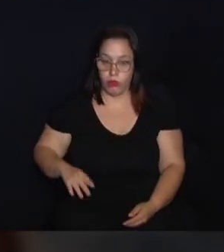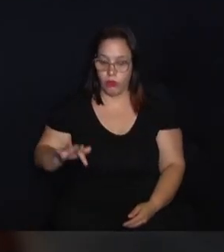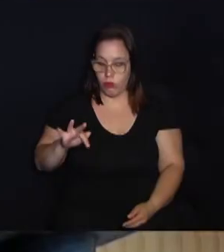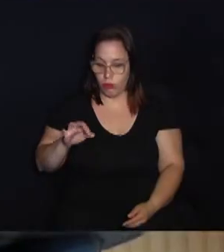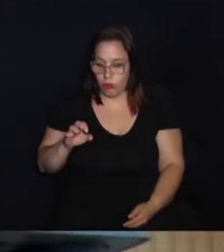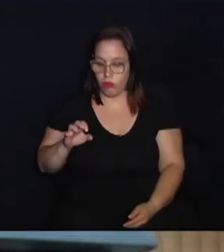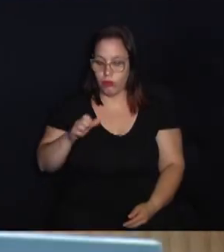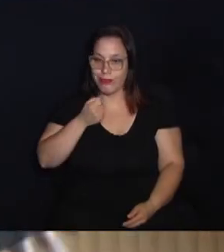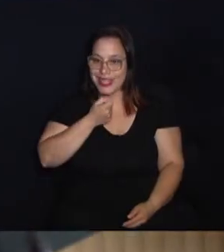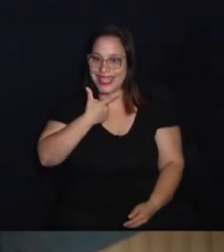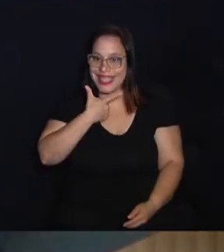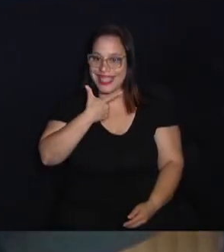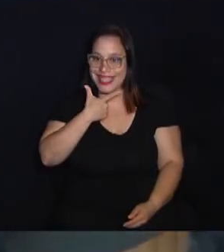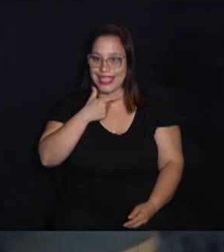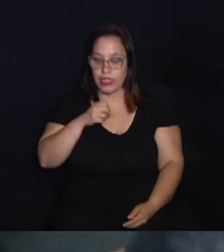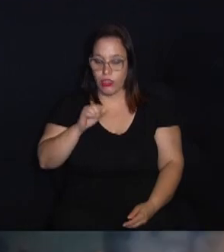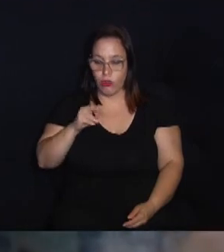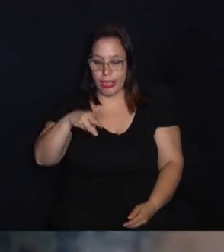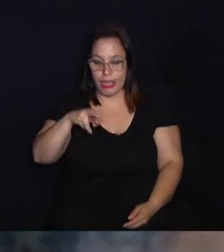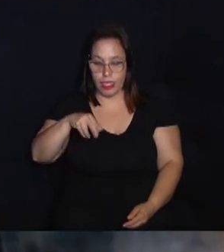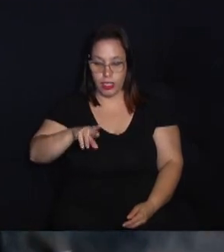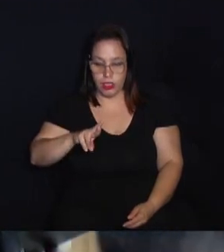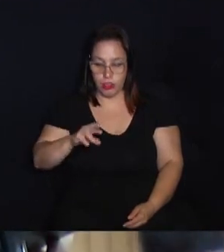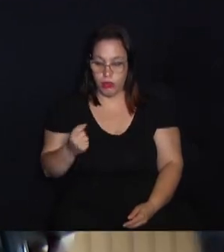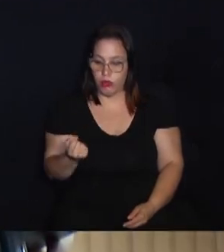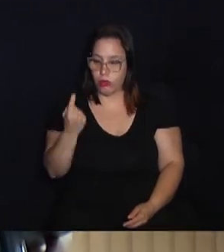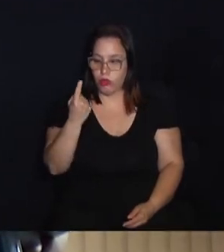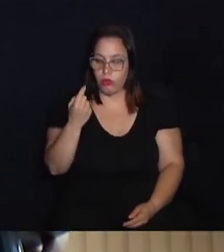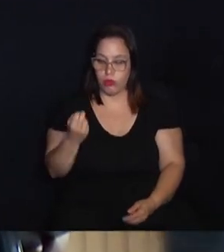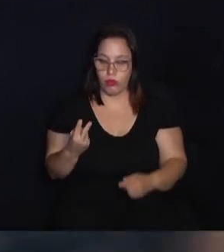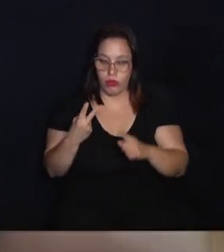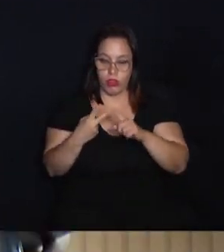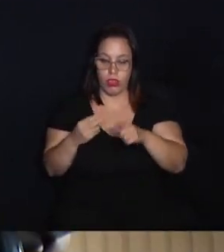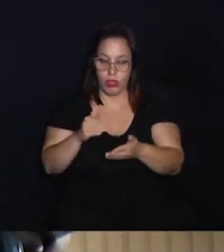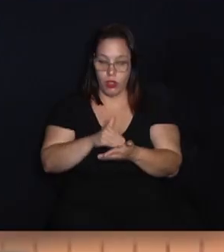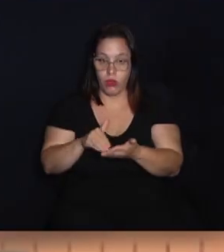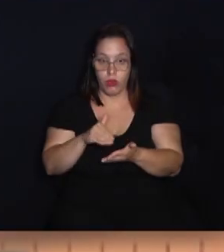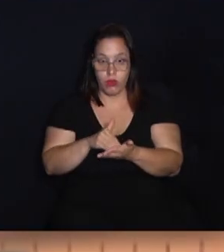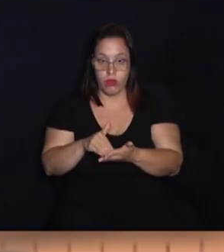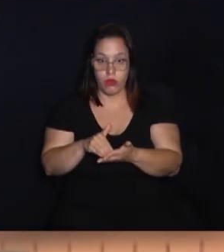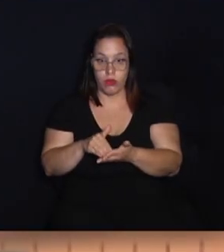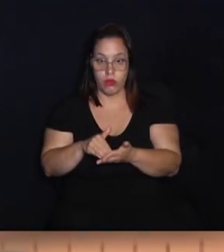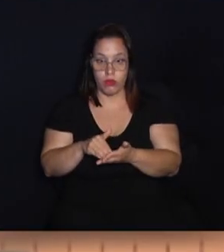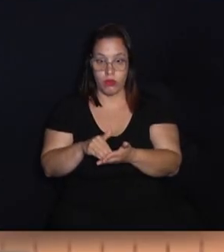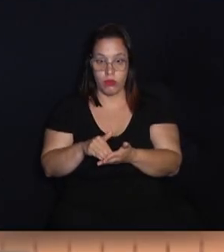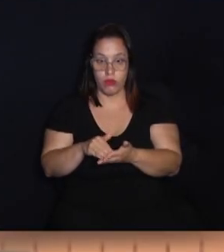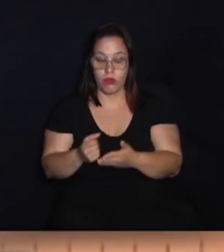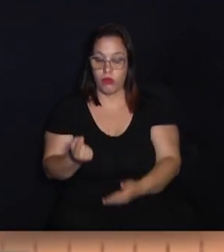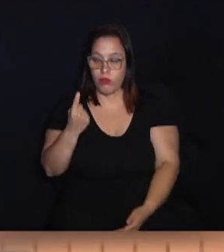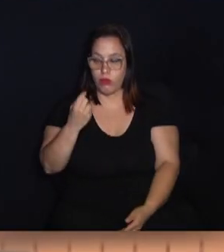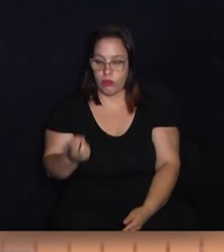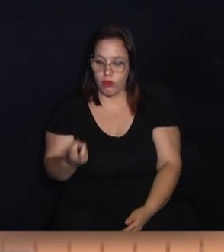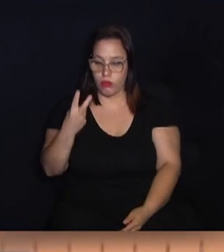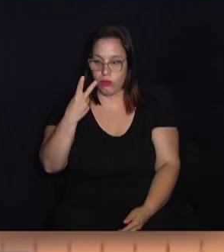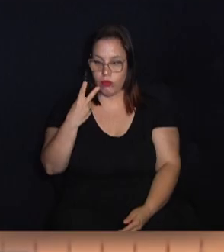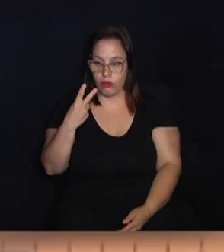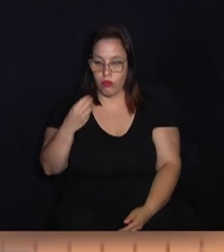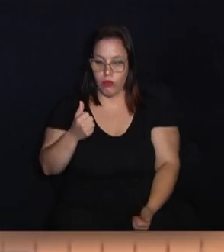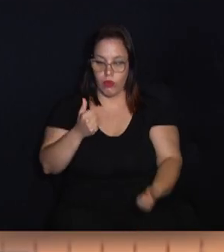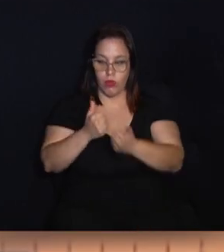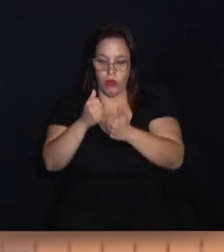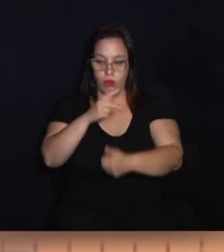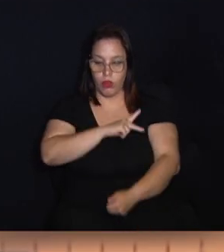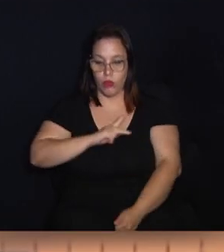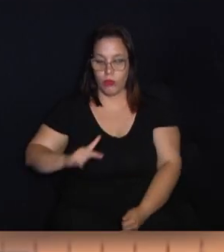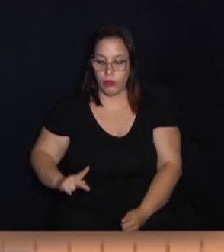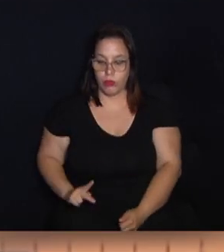Fernanda Souto e Wagner Romão como 1ª e 2º secretários e como 1ª e 2ª